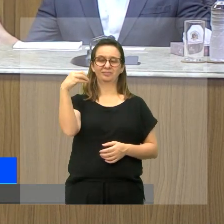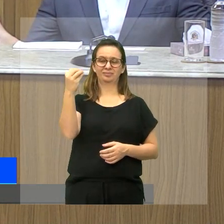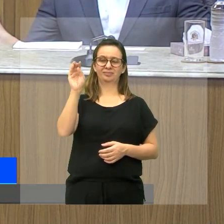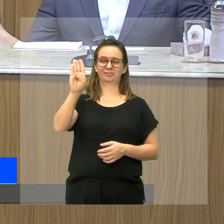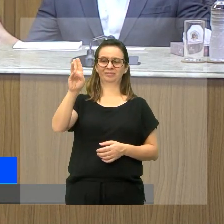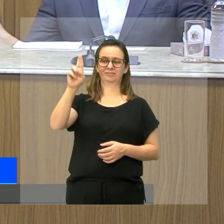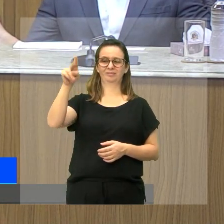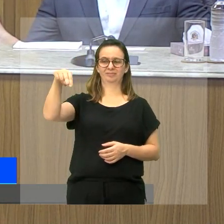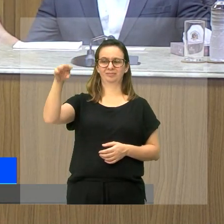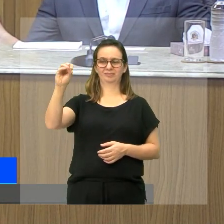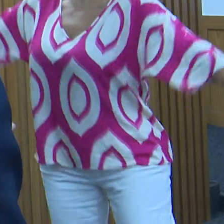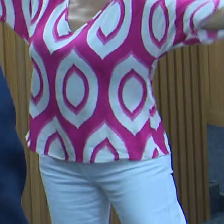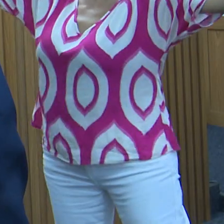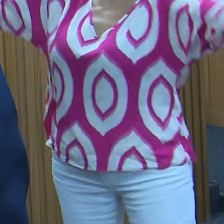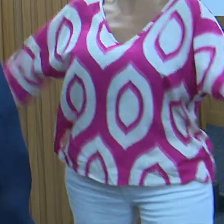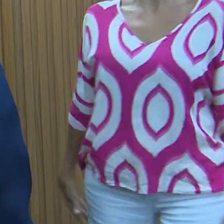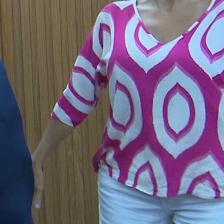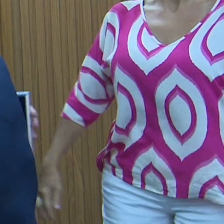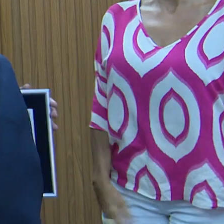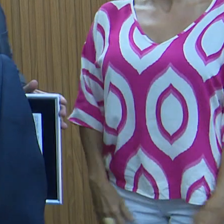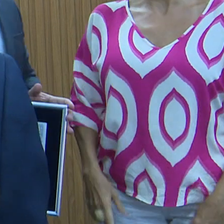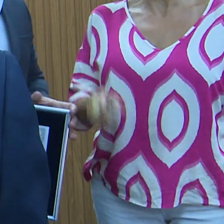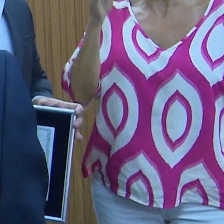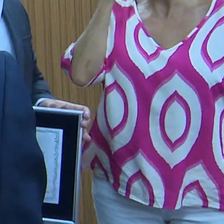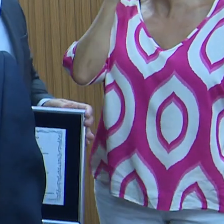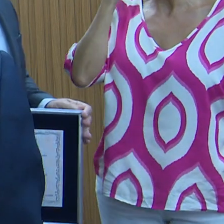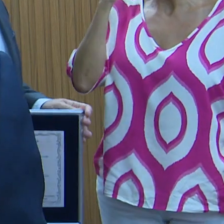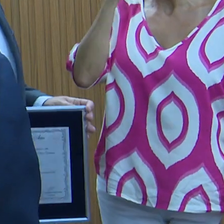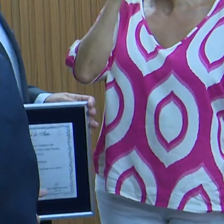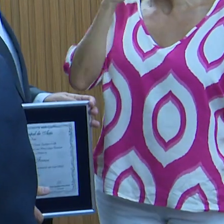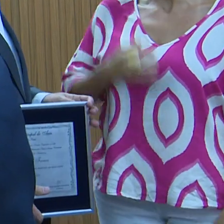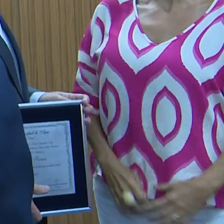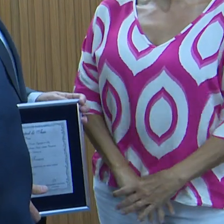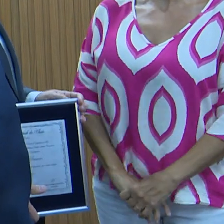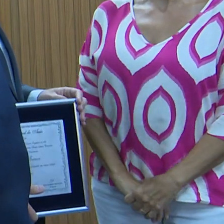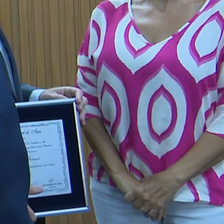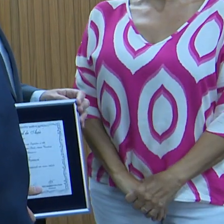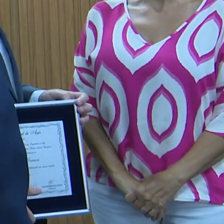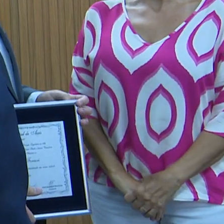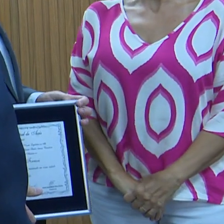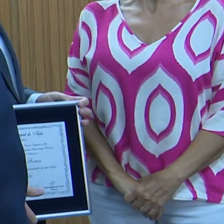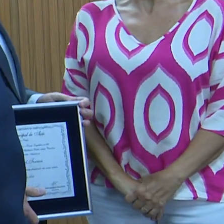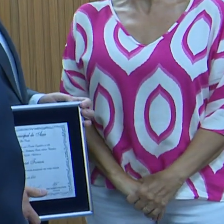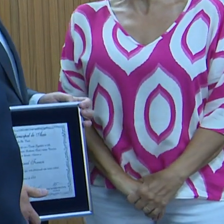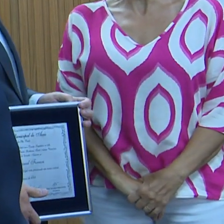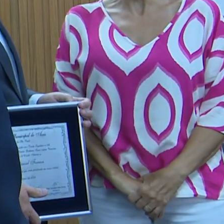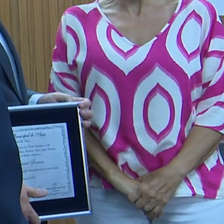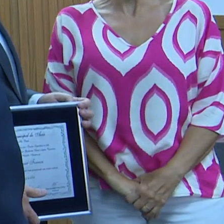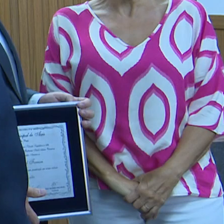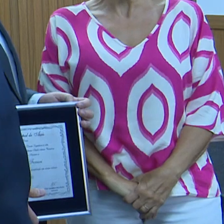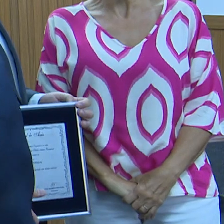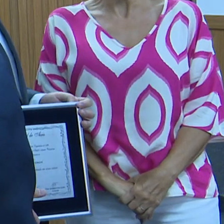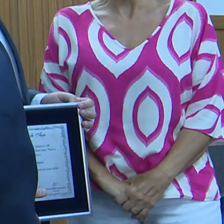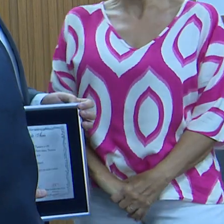referência para nossa região e em breve para o estado de São Paulo também então Nada mais justo que homenagear alguém que tenha essa